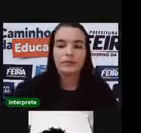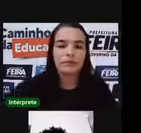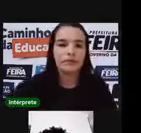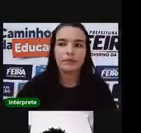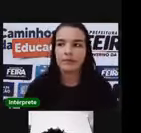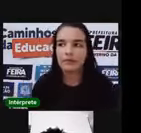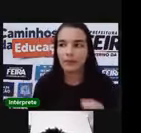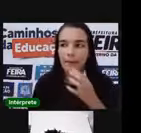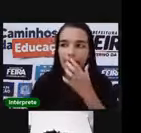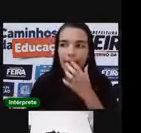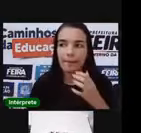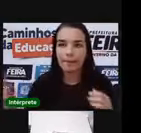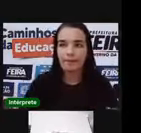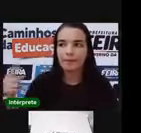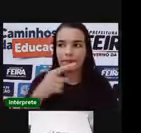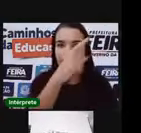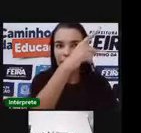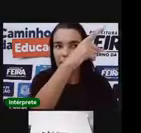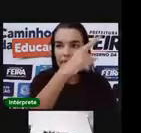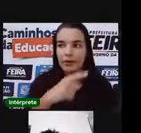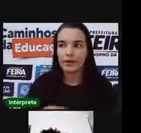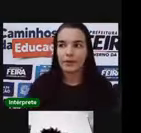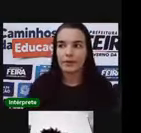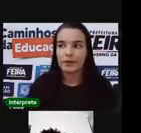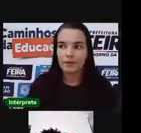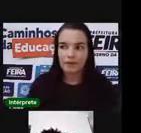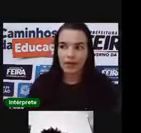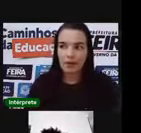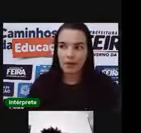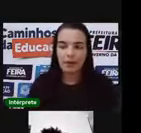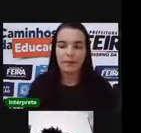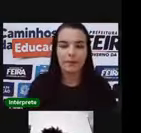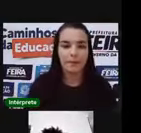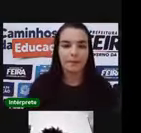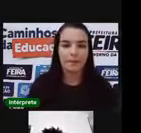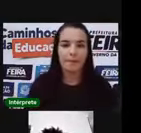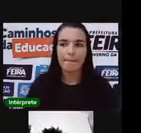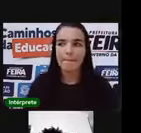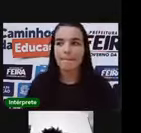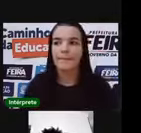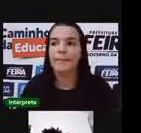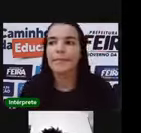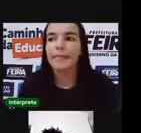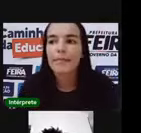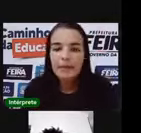sendo solidário. Pode passar, João, por favor.